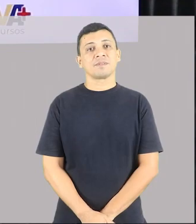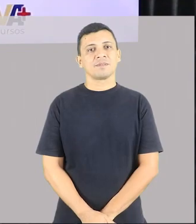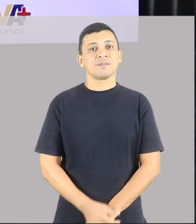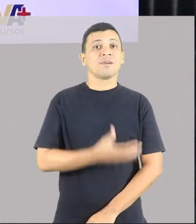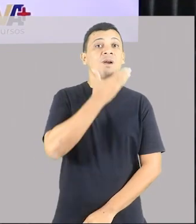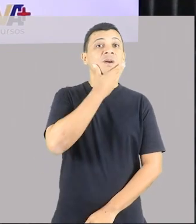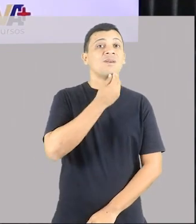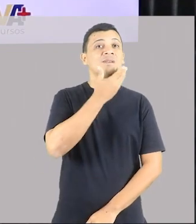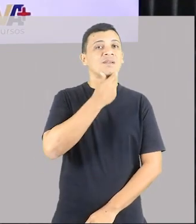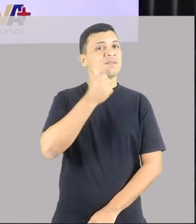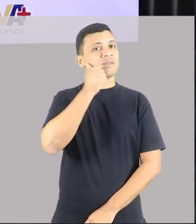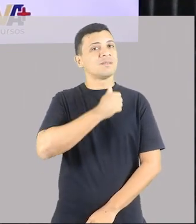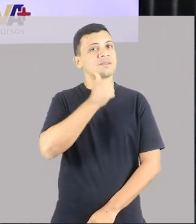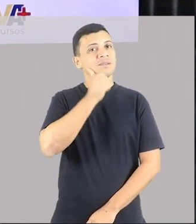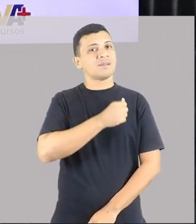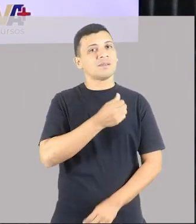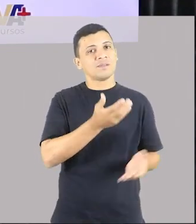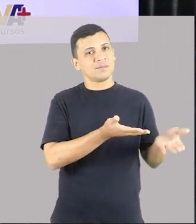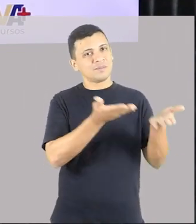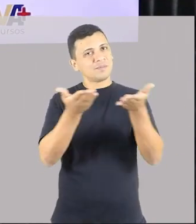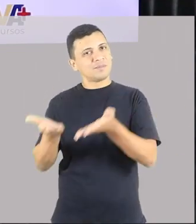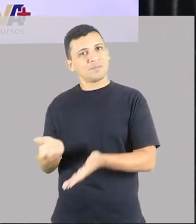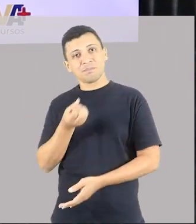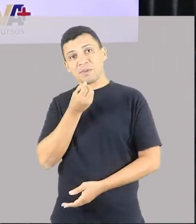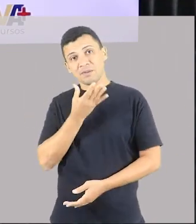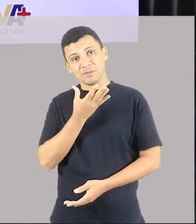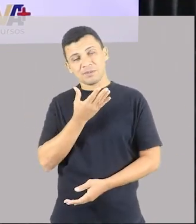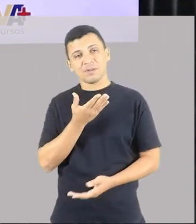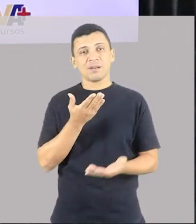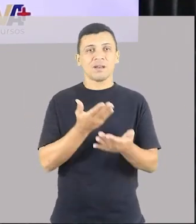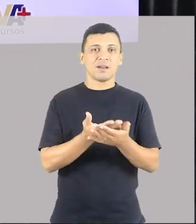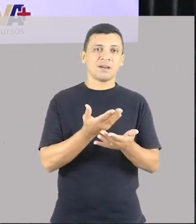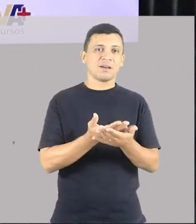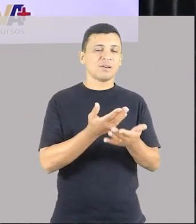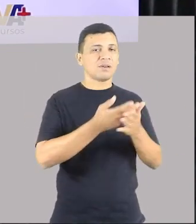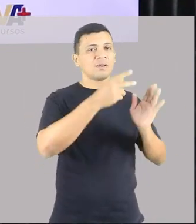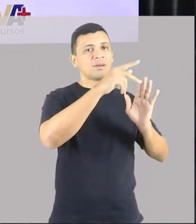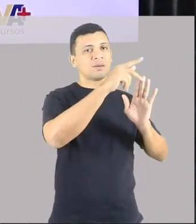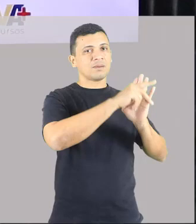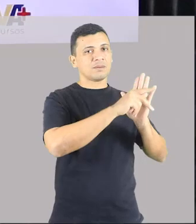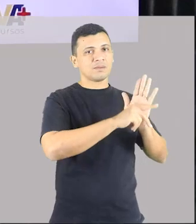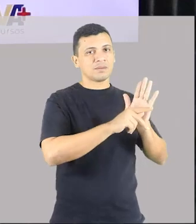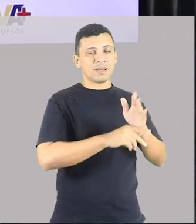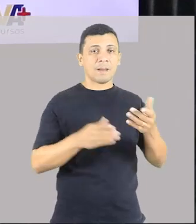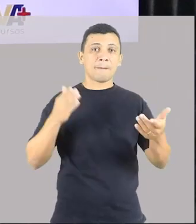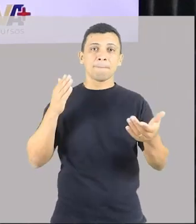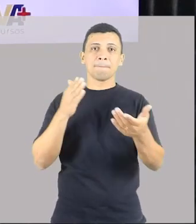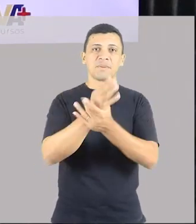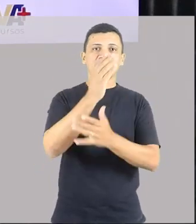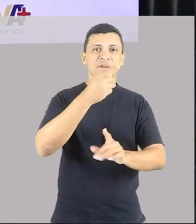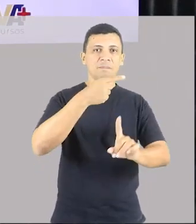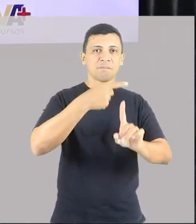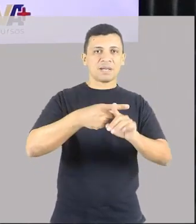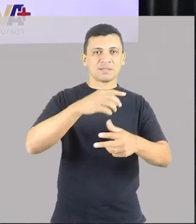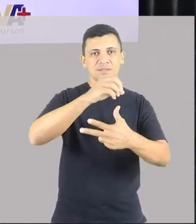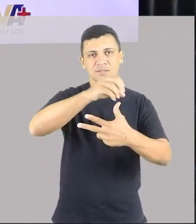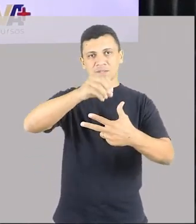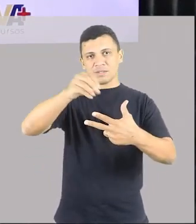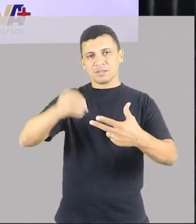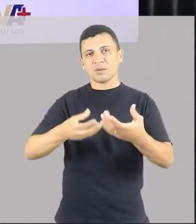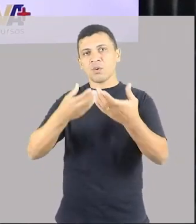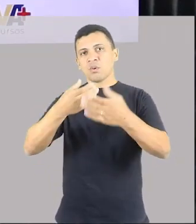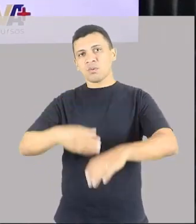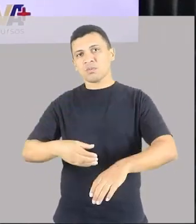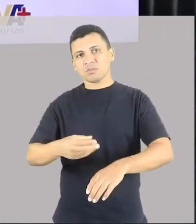Senhoras e senhores, sejam bem-vindos a mais uma aula do projeto Mais, a Prova Mais, Enem dos concursos. Eu